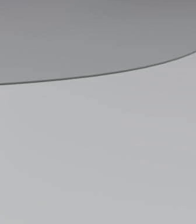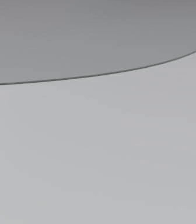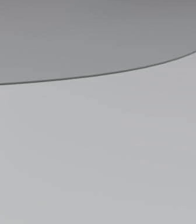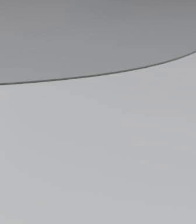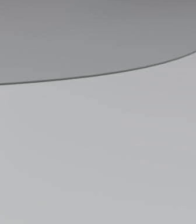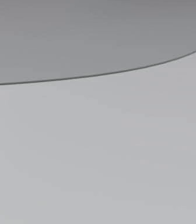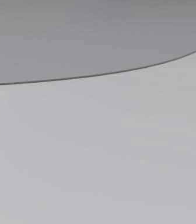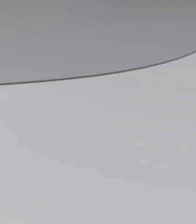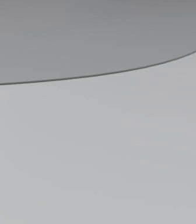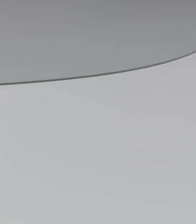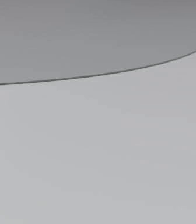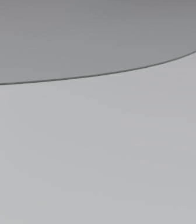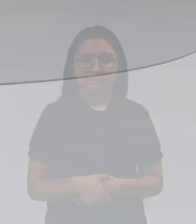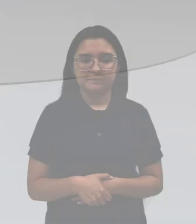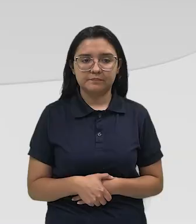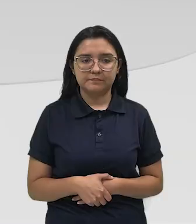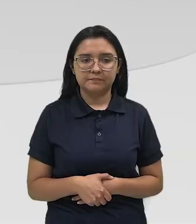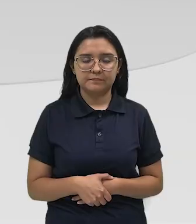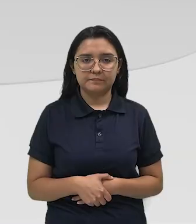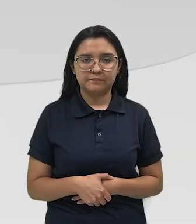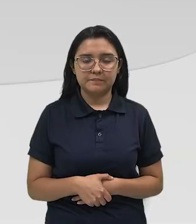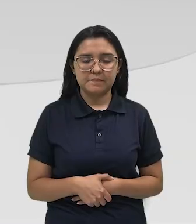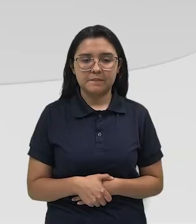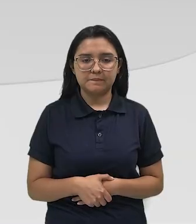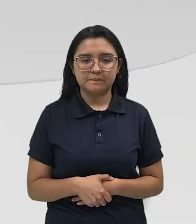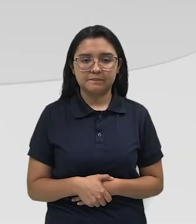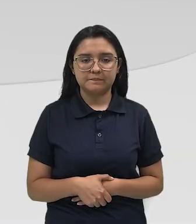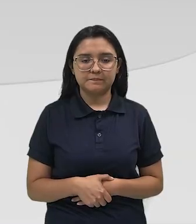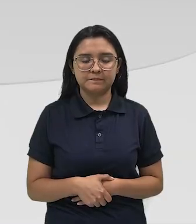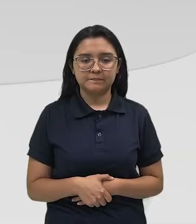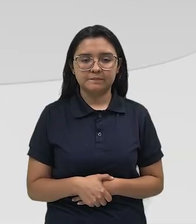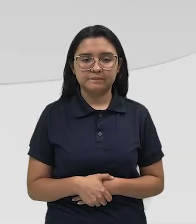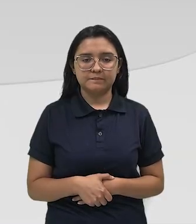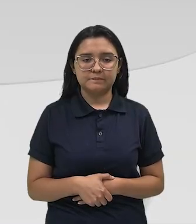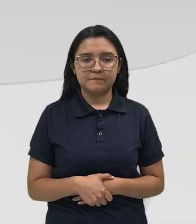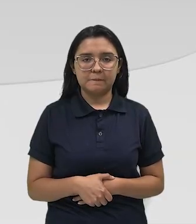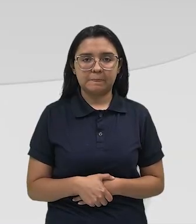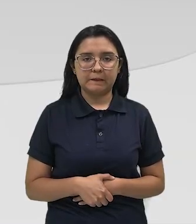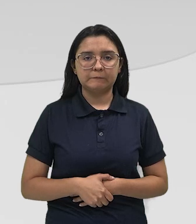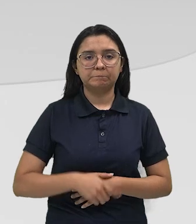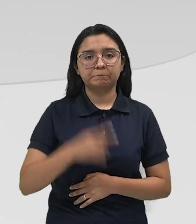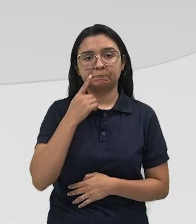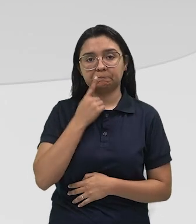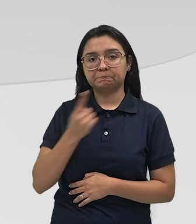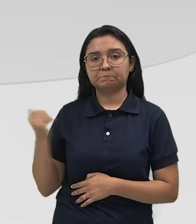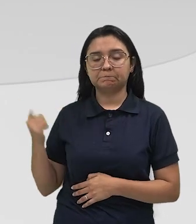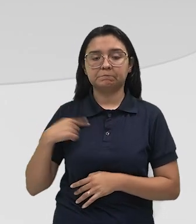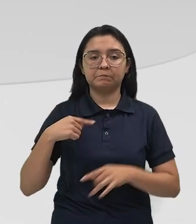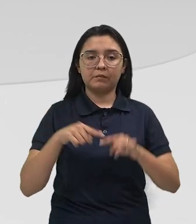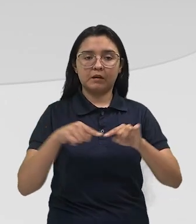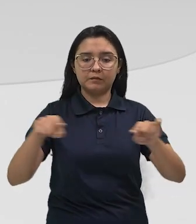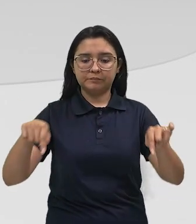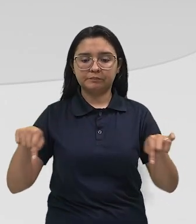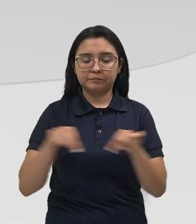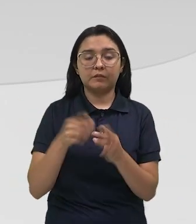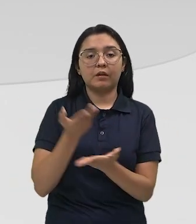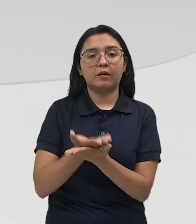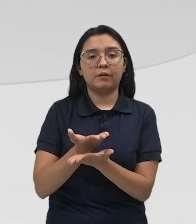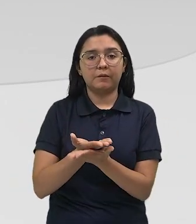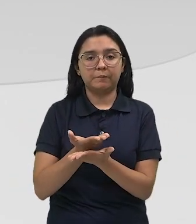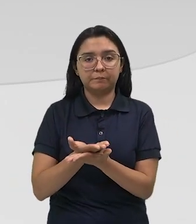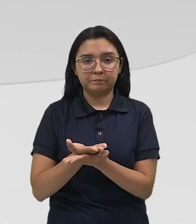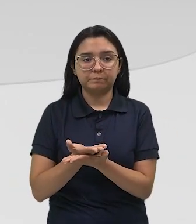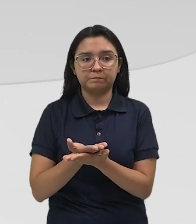Muito bem, né? Então aqui, olha só essa sala de aula, né? Recebendo, né? Uma aula aí